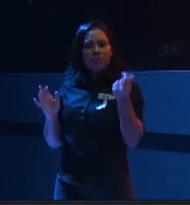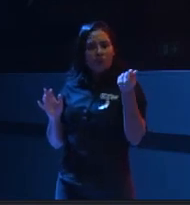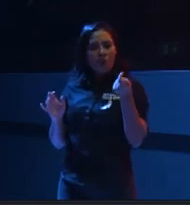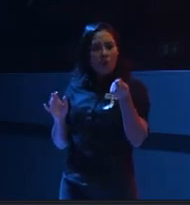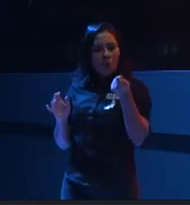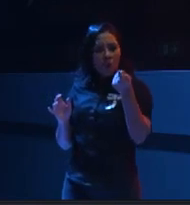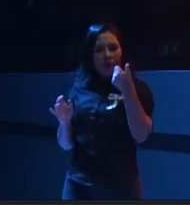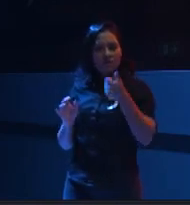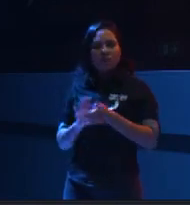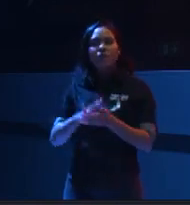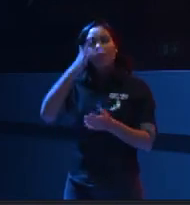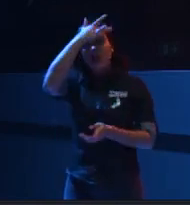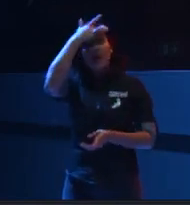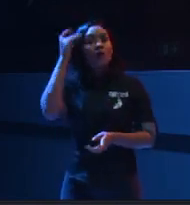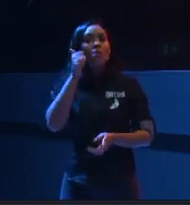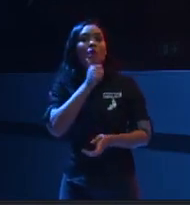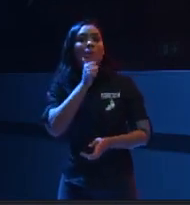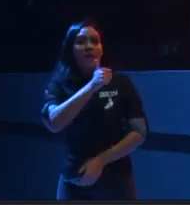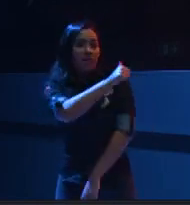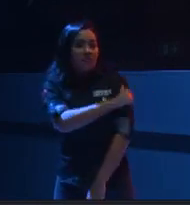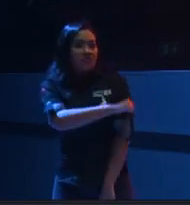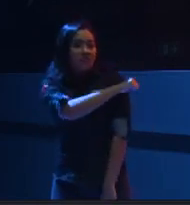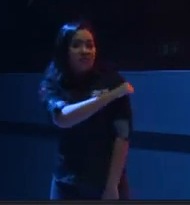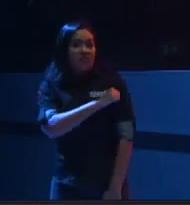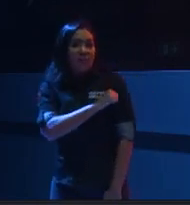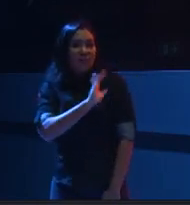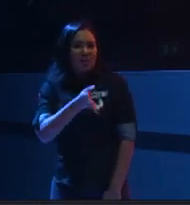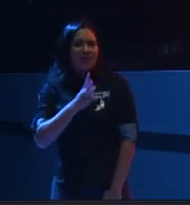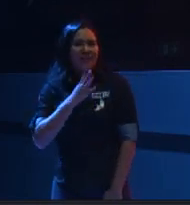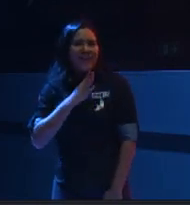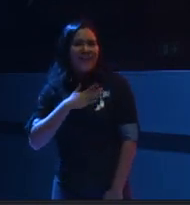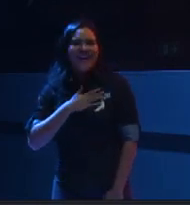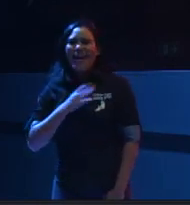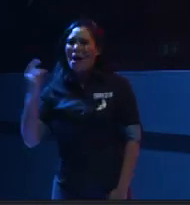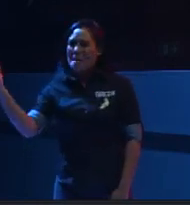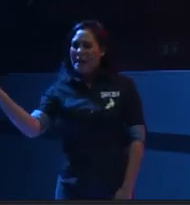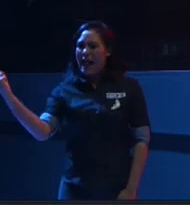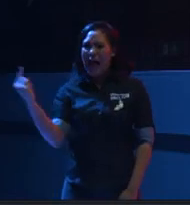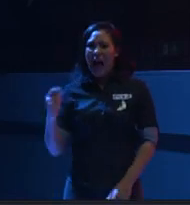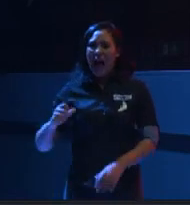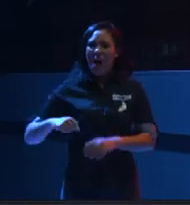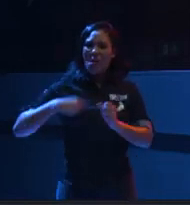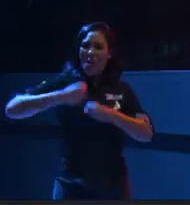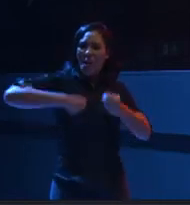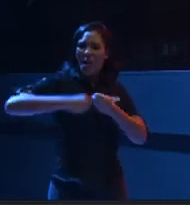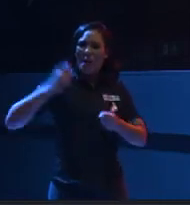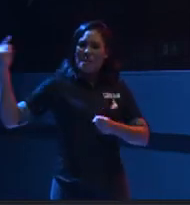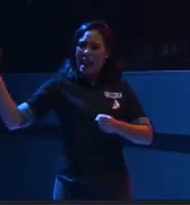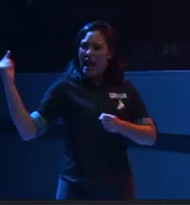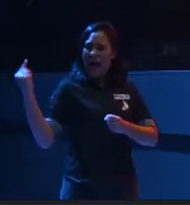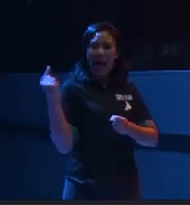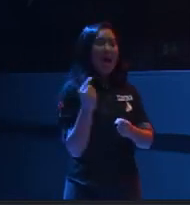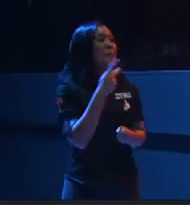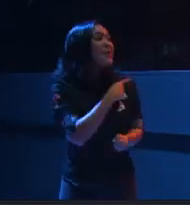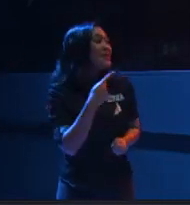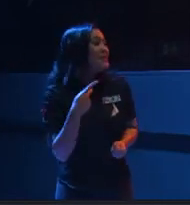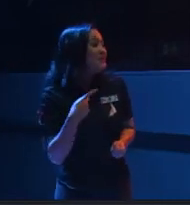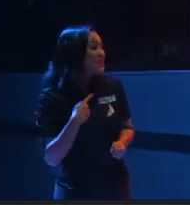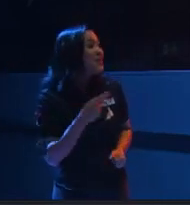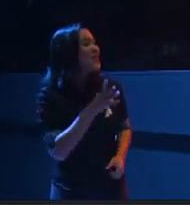que já me conhecia veio correndo e falou pastor eu gosto muito do senhor já fui na igreja